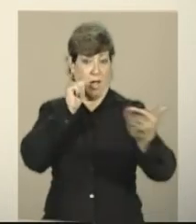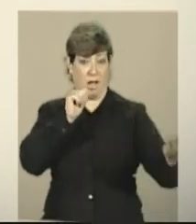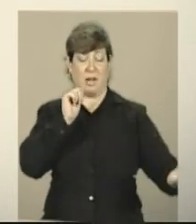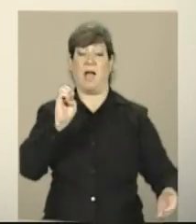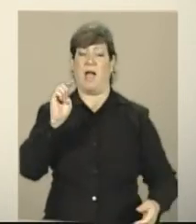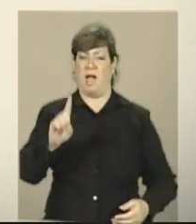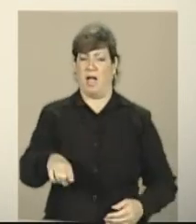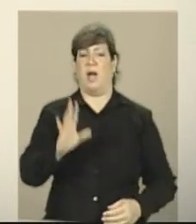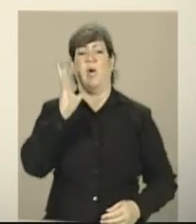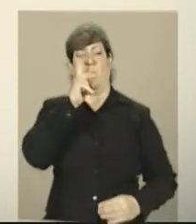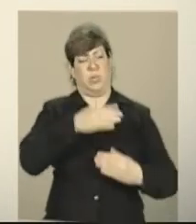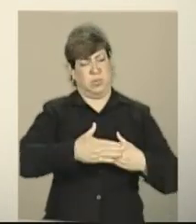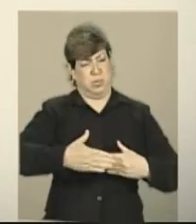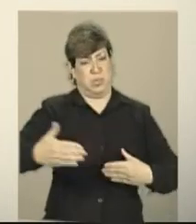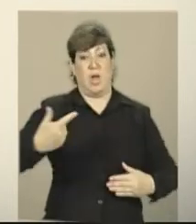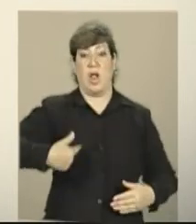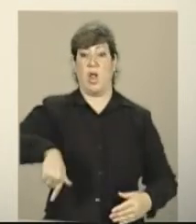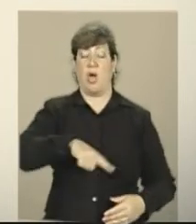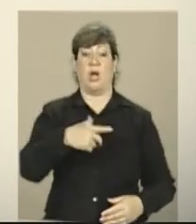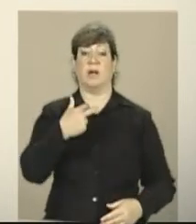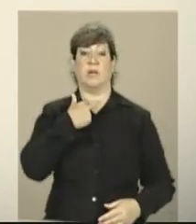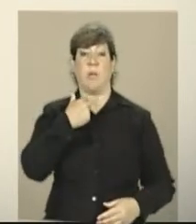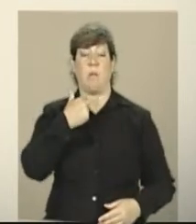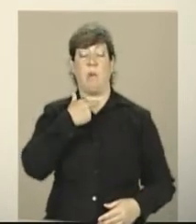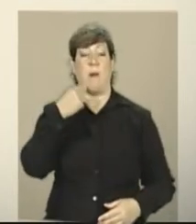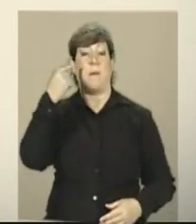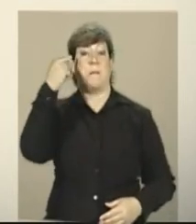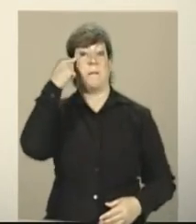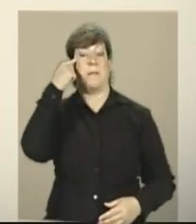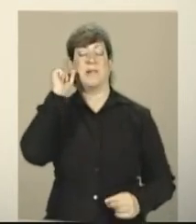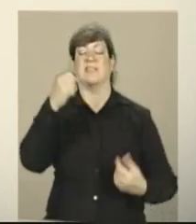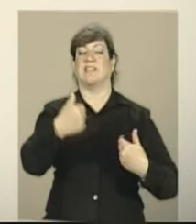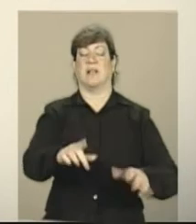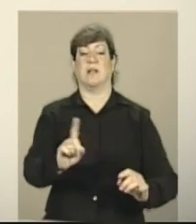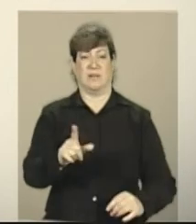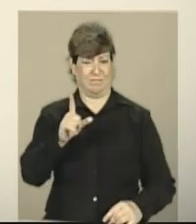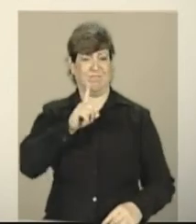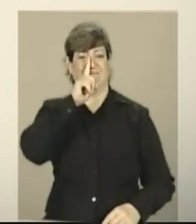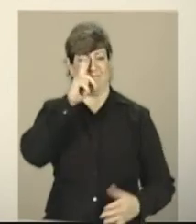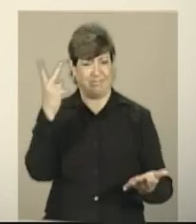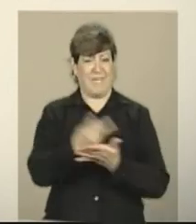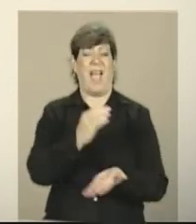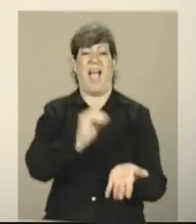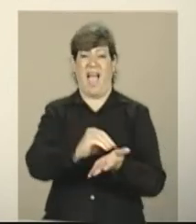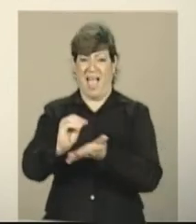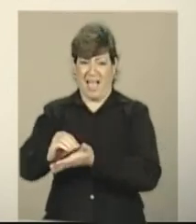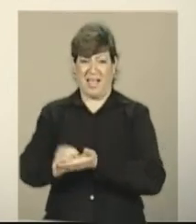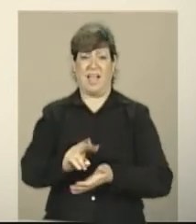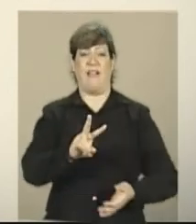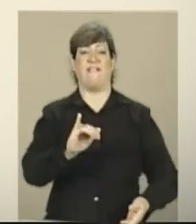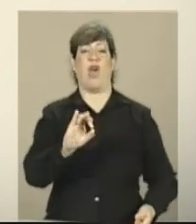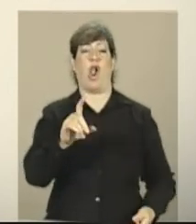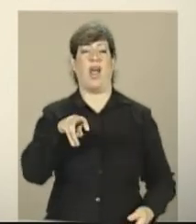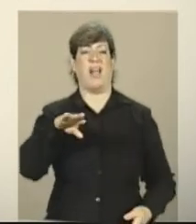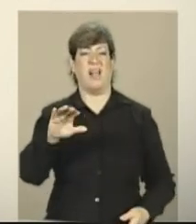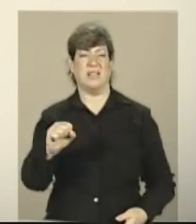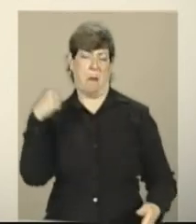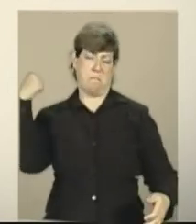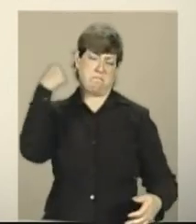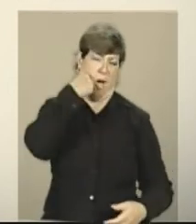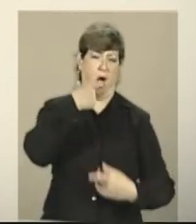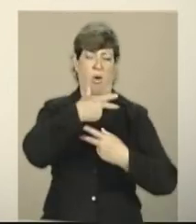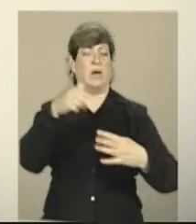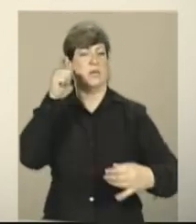do oceano é longo e não podemos ignorar a triste realidade da violência Aqui ainda são submetidas